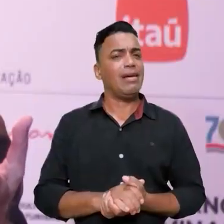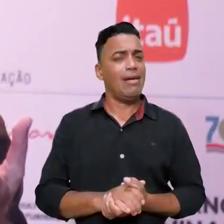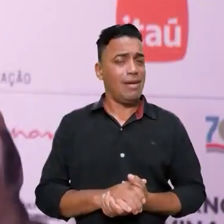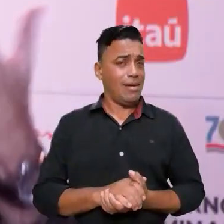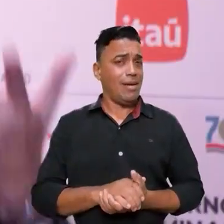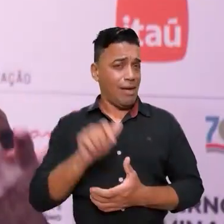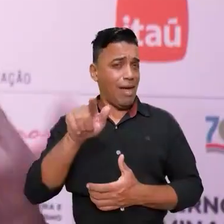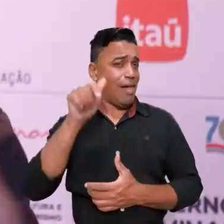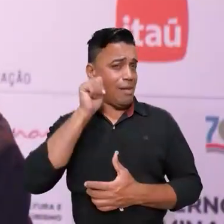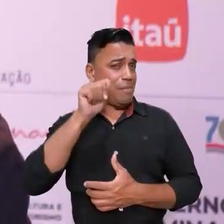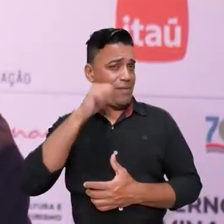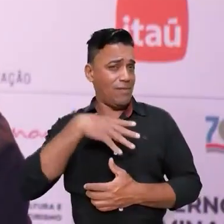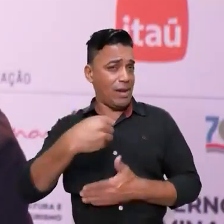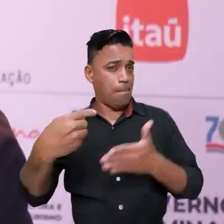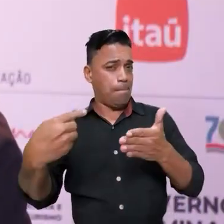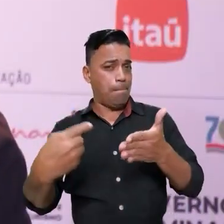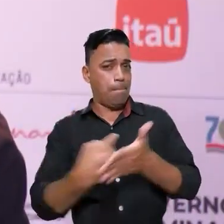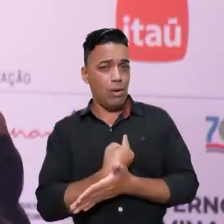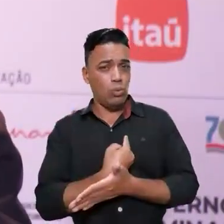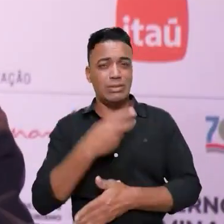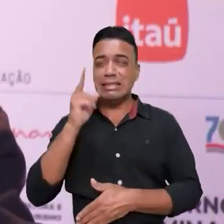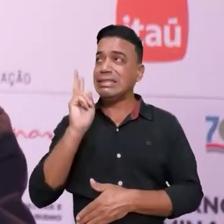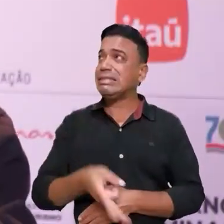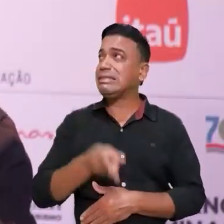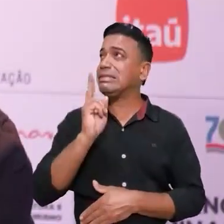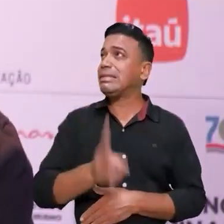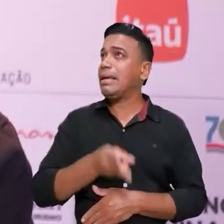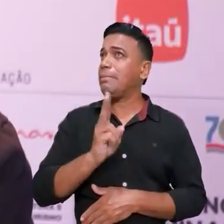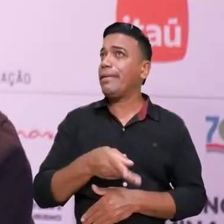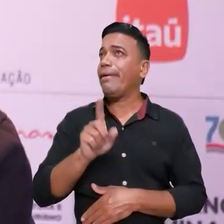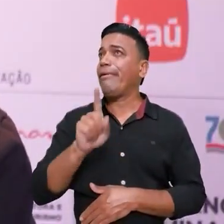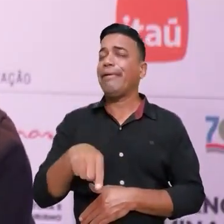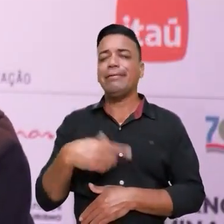ela, por vezes, me faz são sempre muito